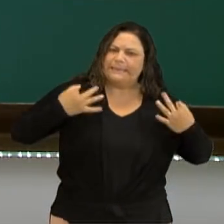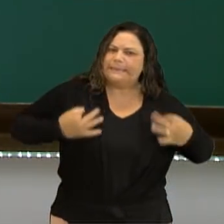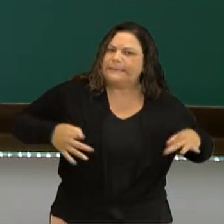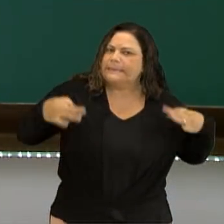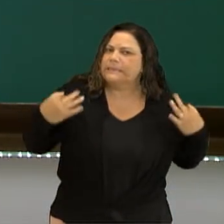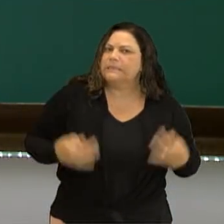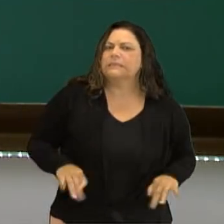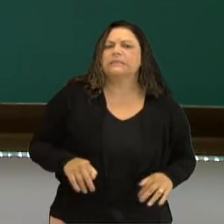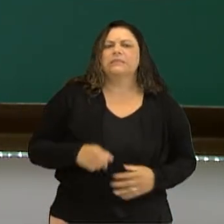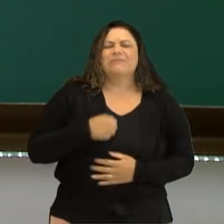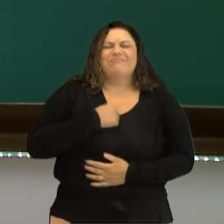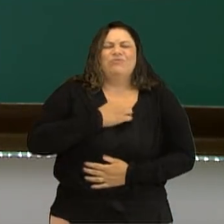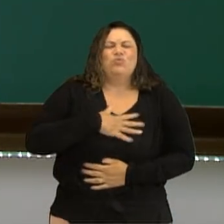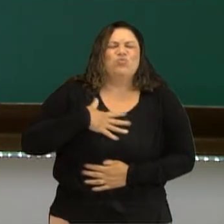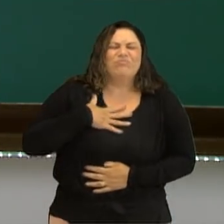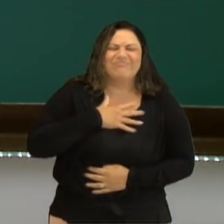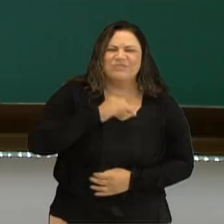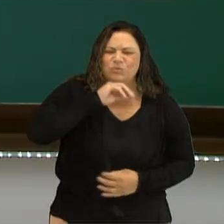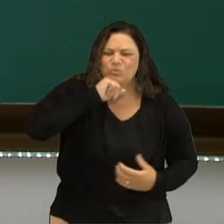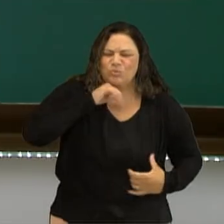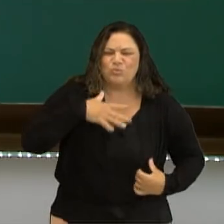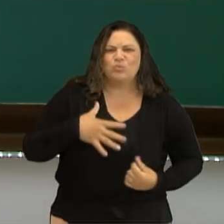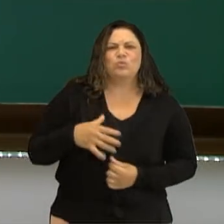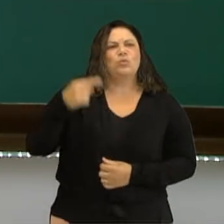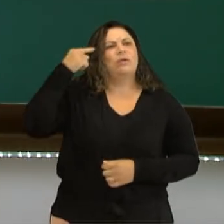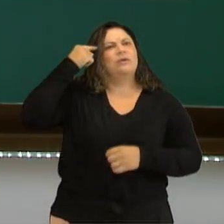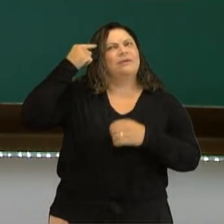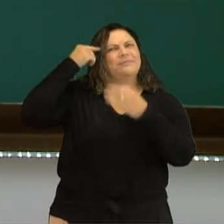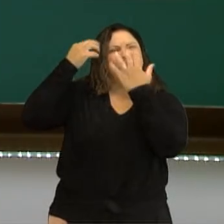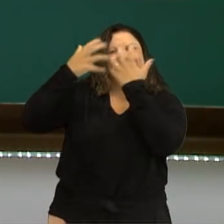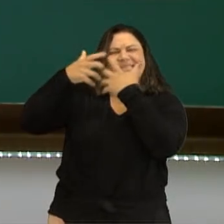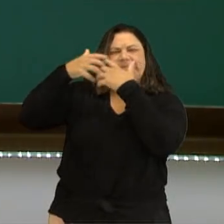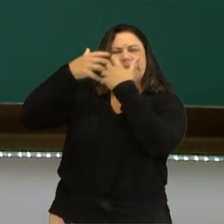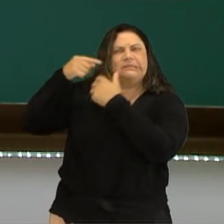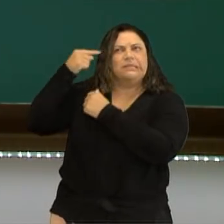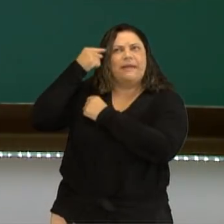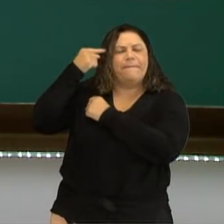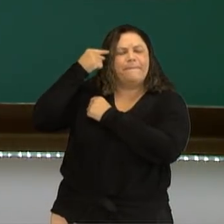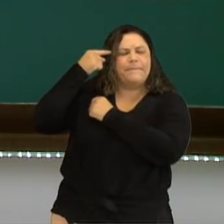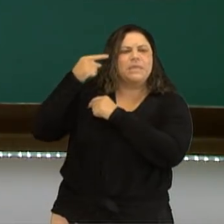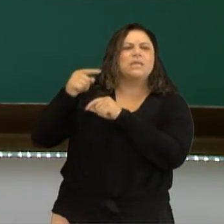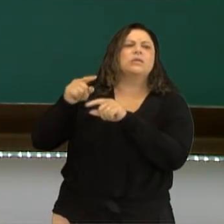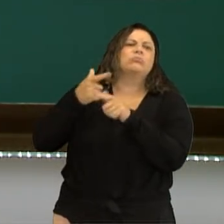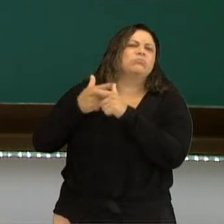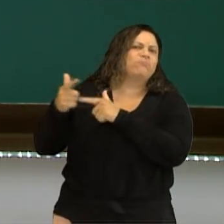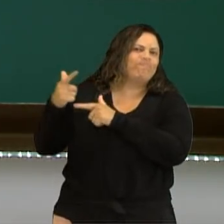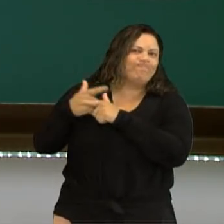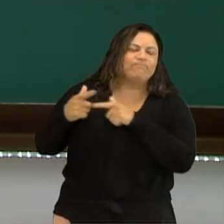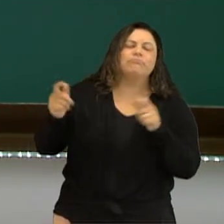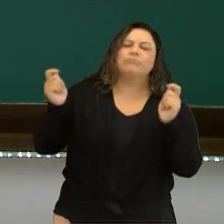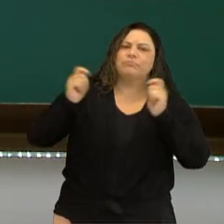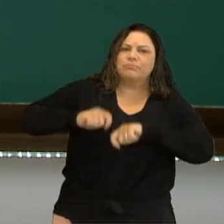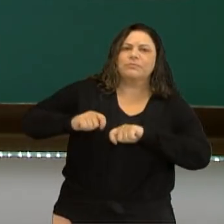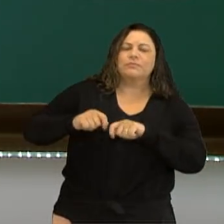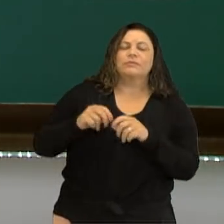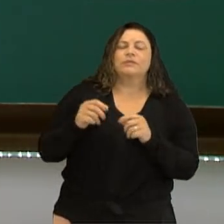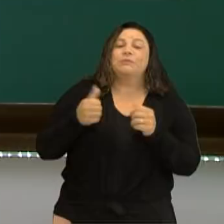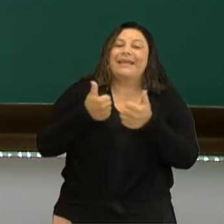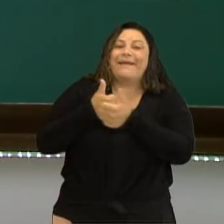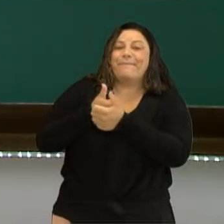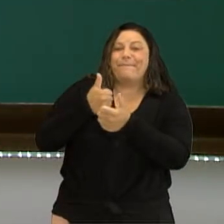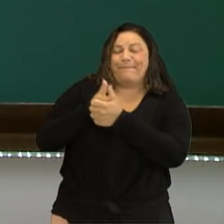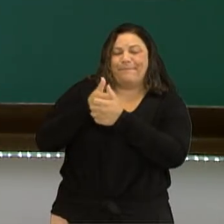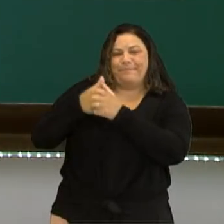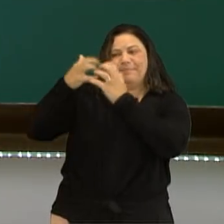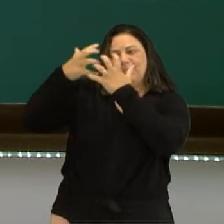enjoo, questões relacionadas a pensamento, vai afetar porque está numa região próxima ao cérebro,